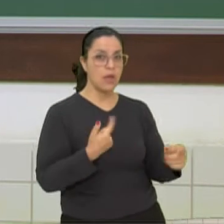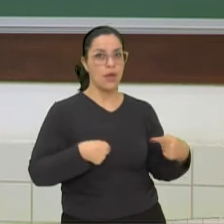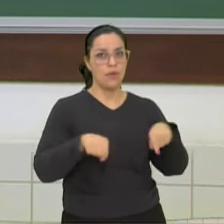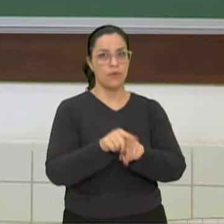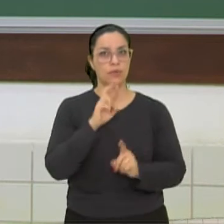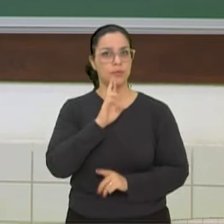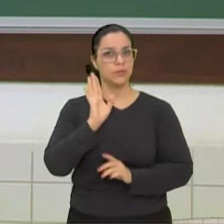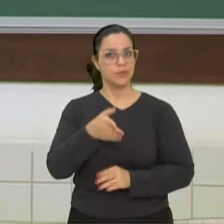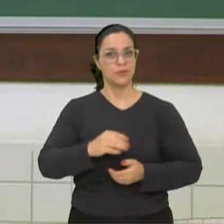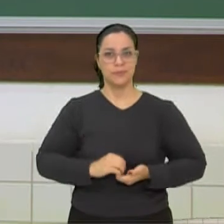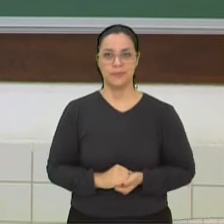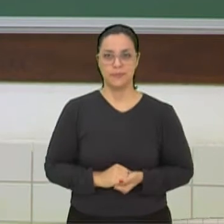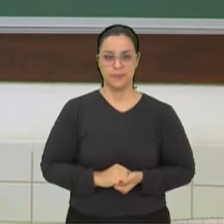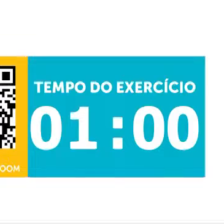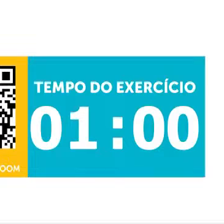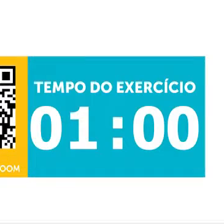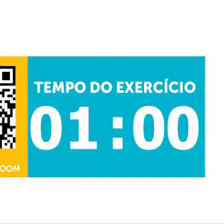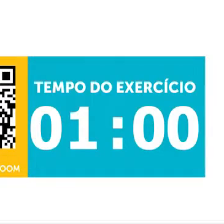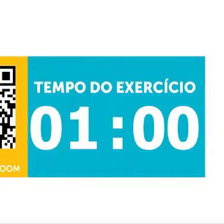volto com a solução.